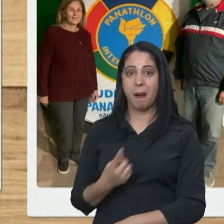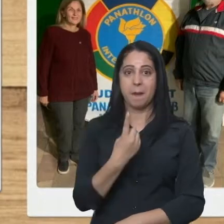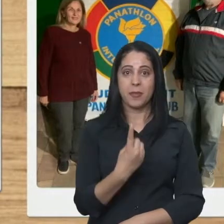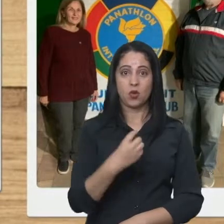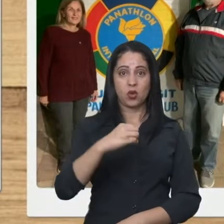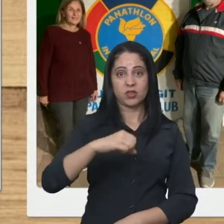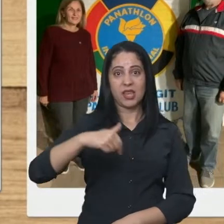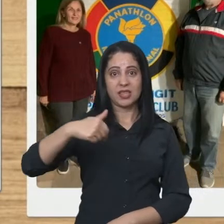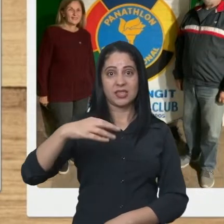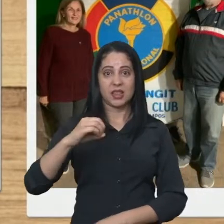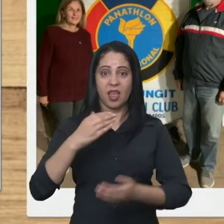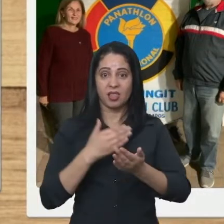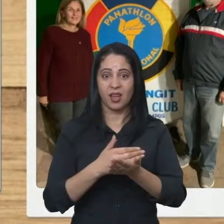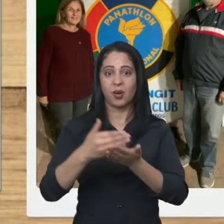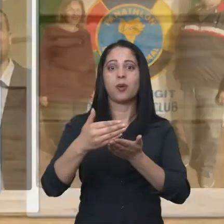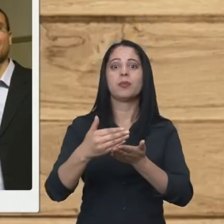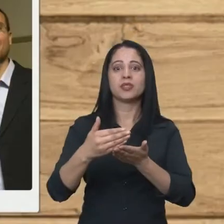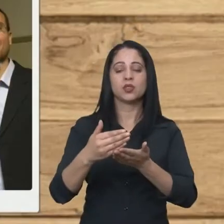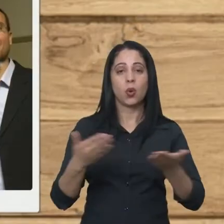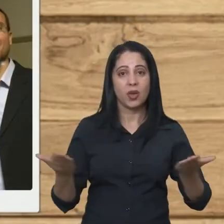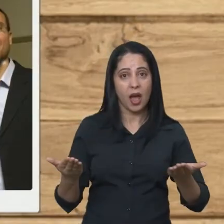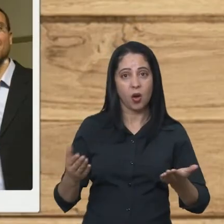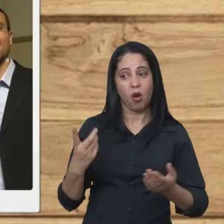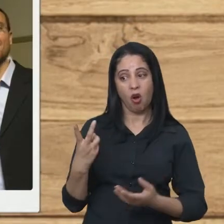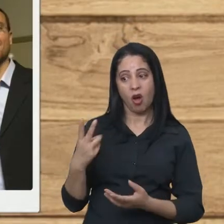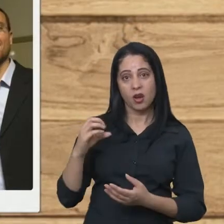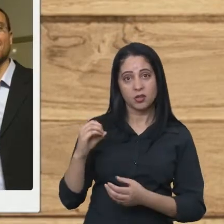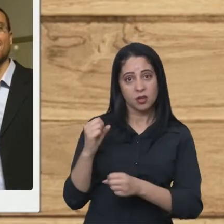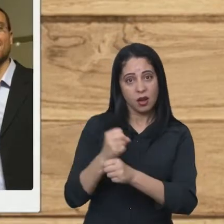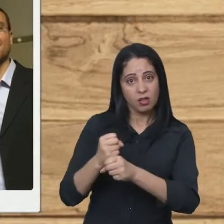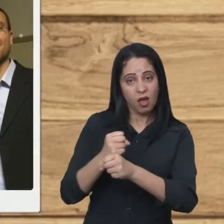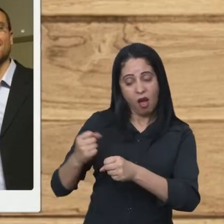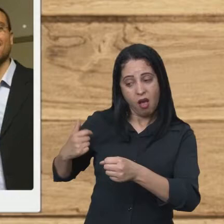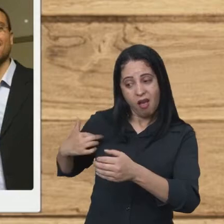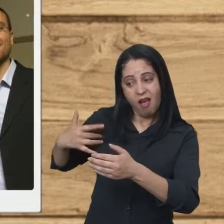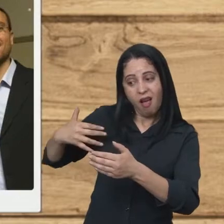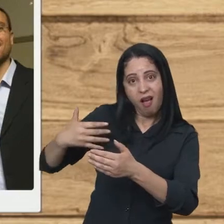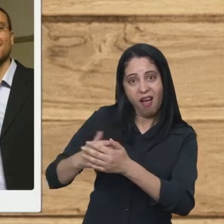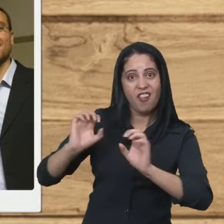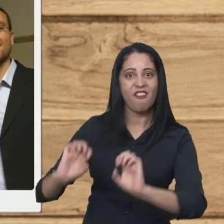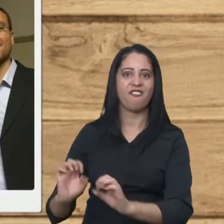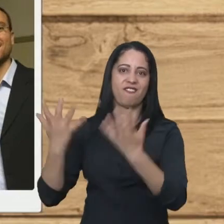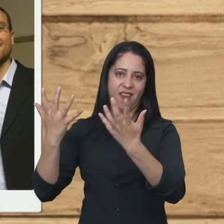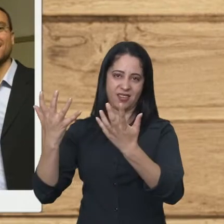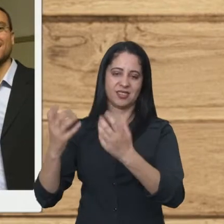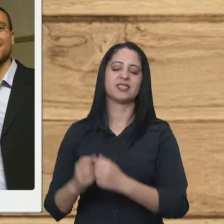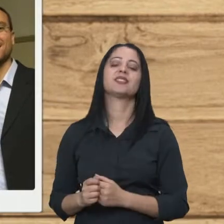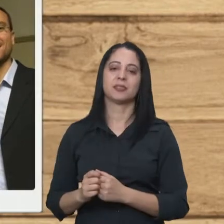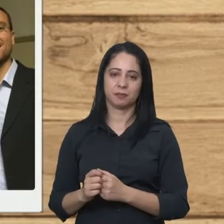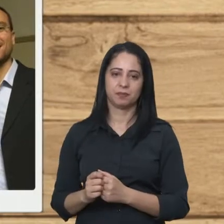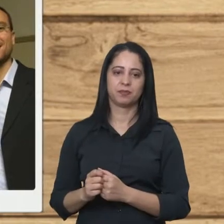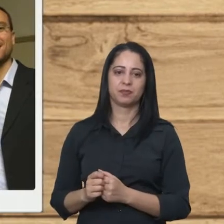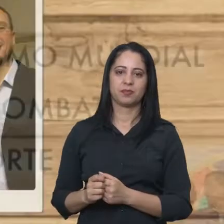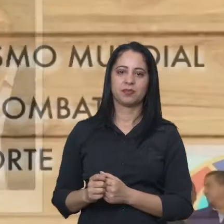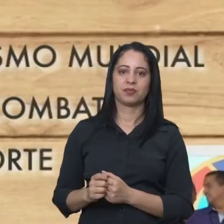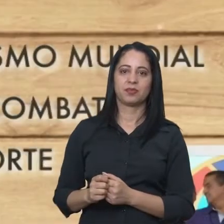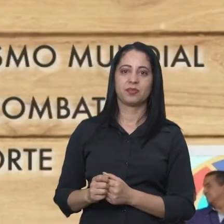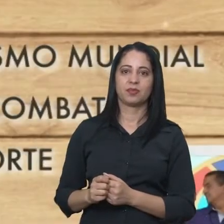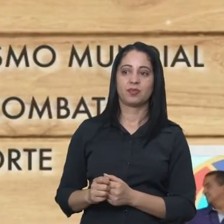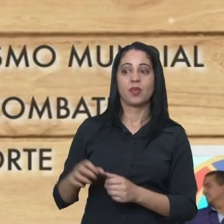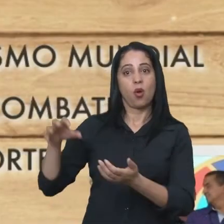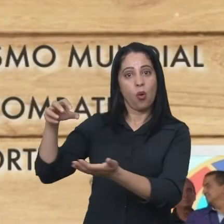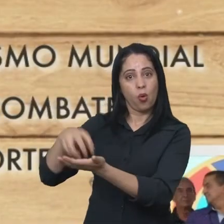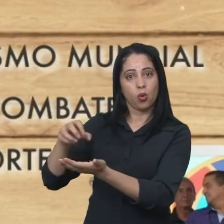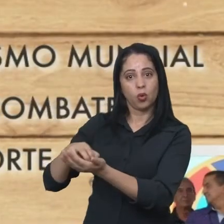fundado em 1992 e comemora 30 anos este ano. Dentre as contribuições para a cidade está a colaboração